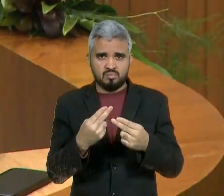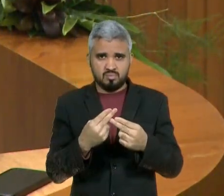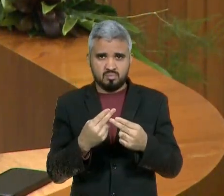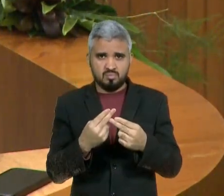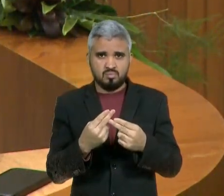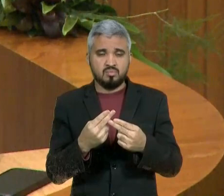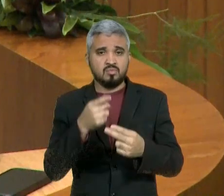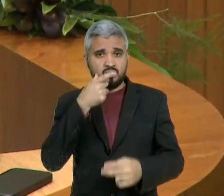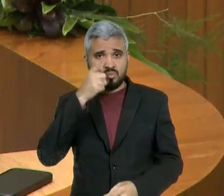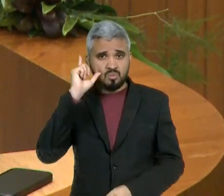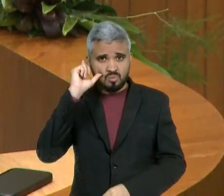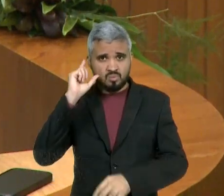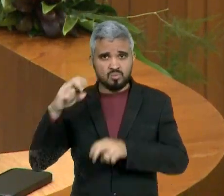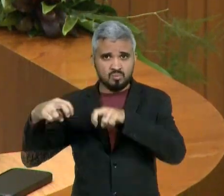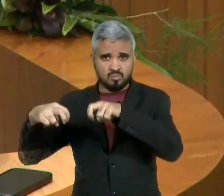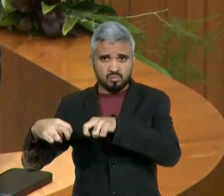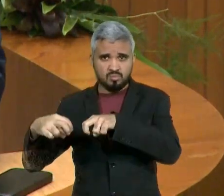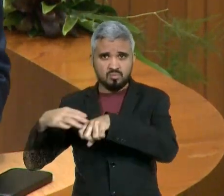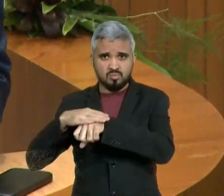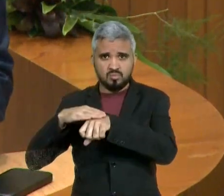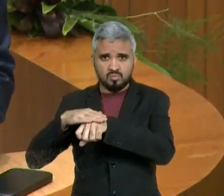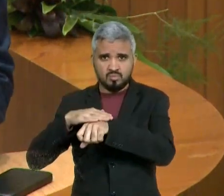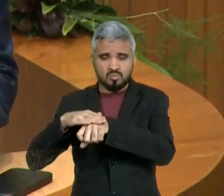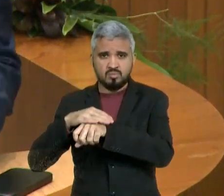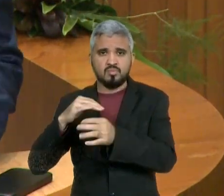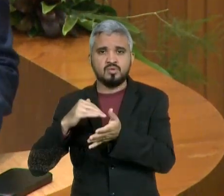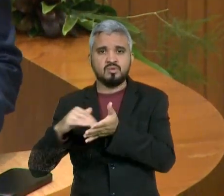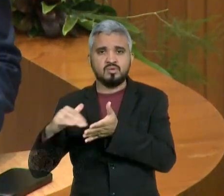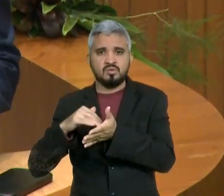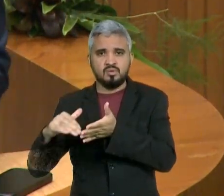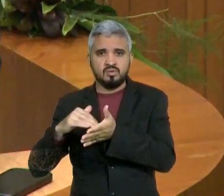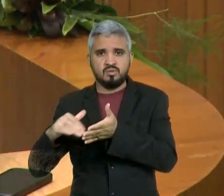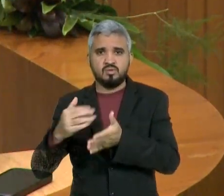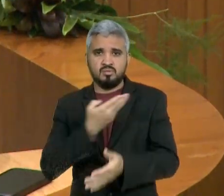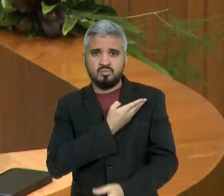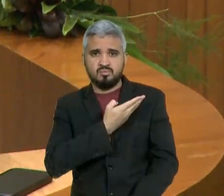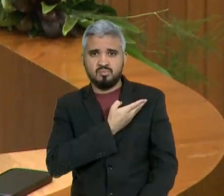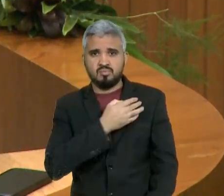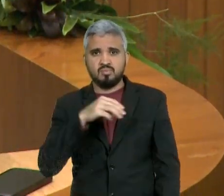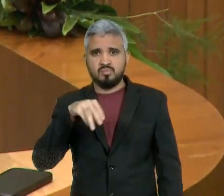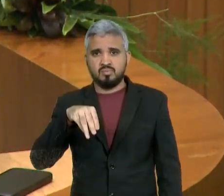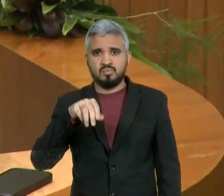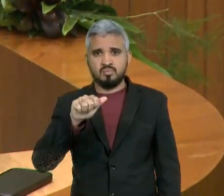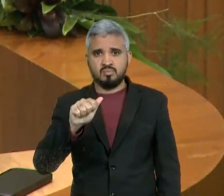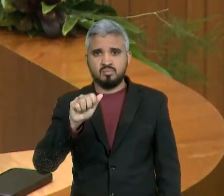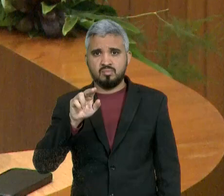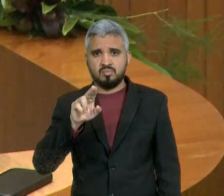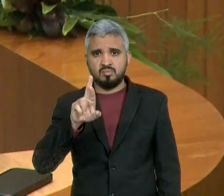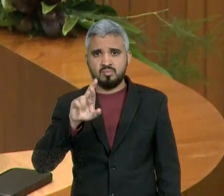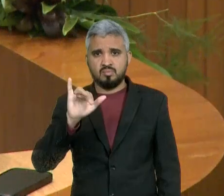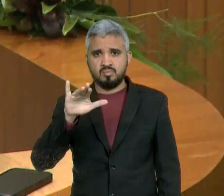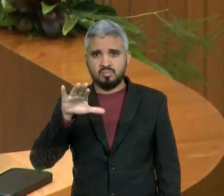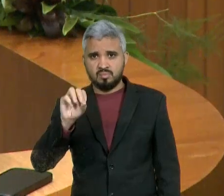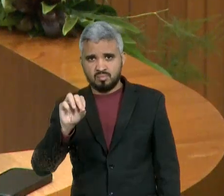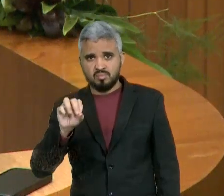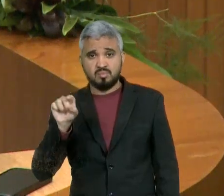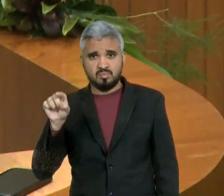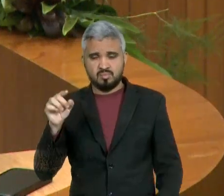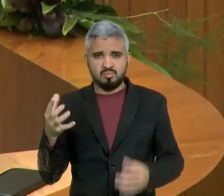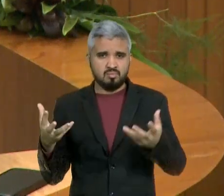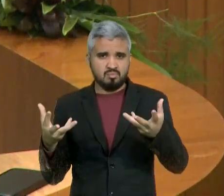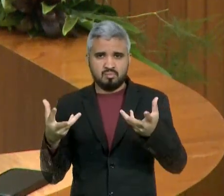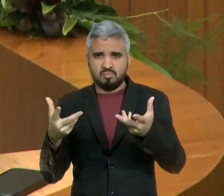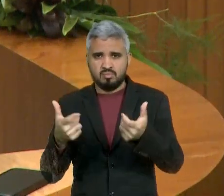nosso secretário, o amigo Maurício, um grande secretário, mesmo o deputado Ricardo Arruda, com poucos dias à frente